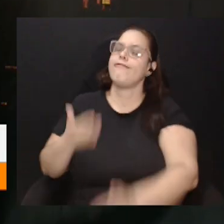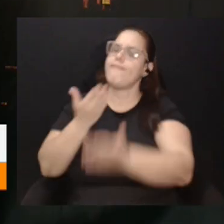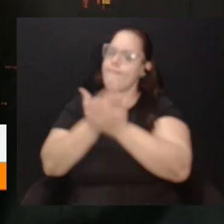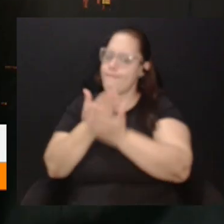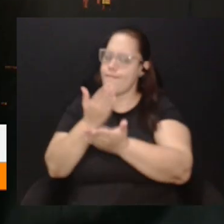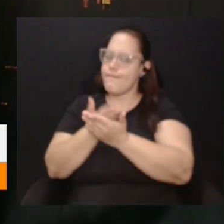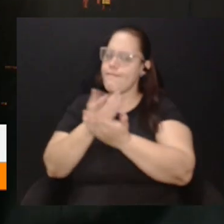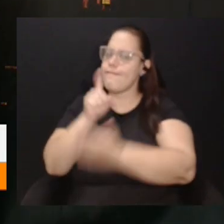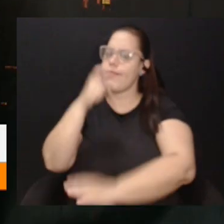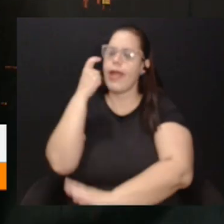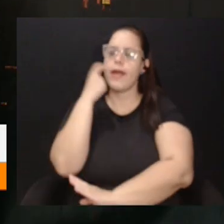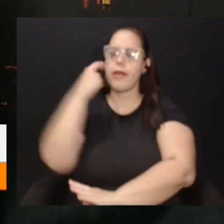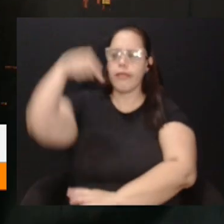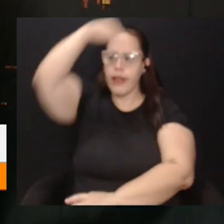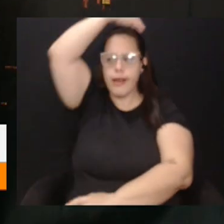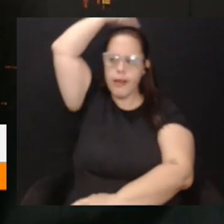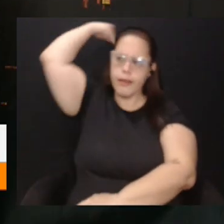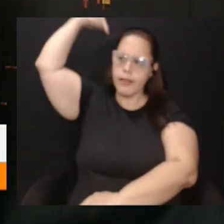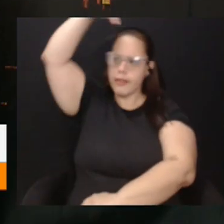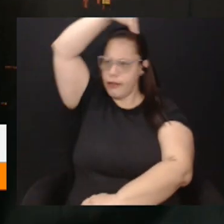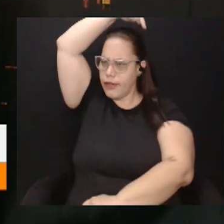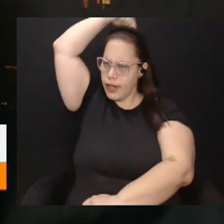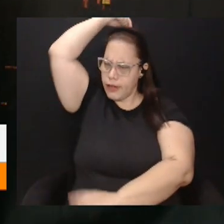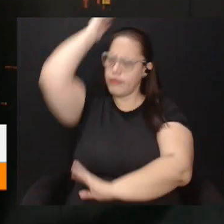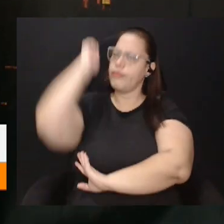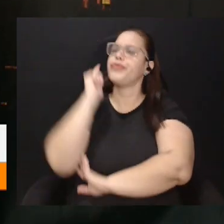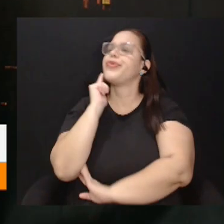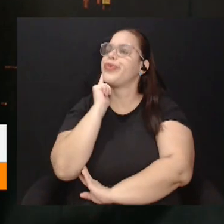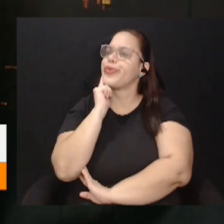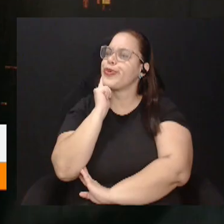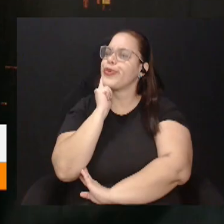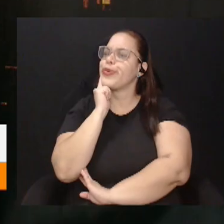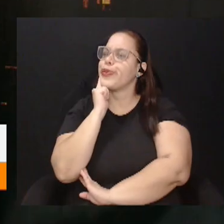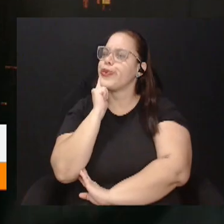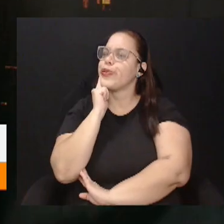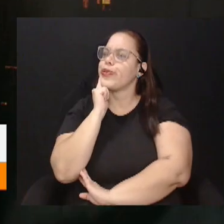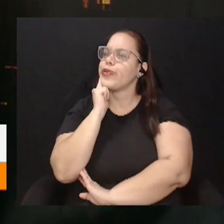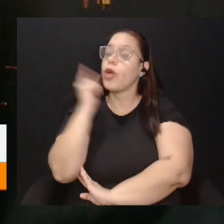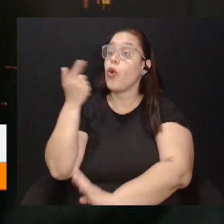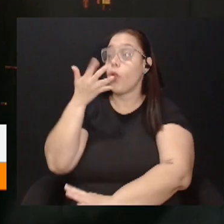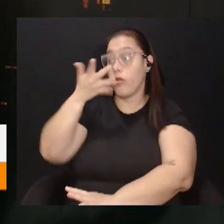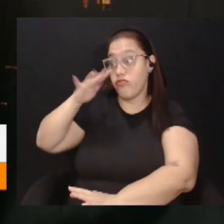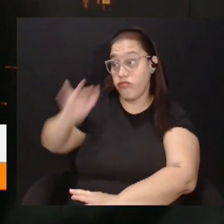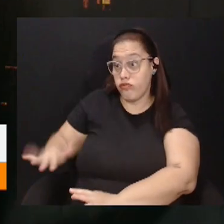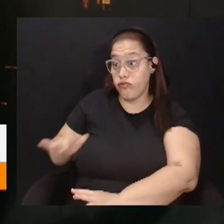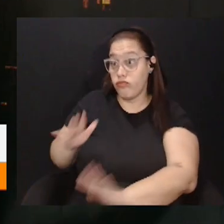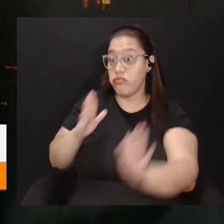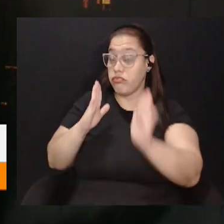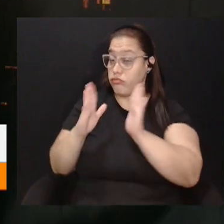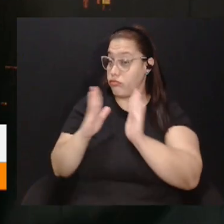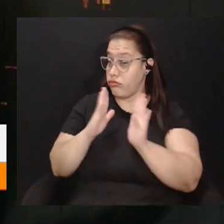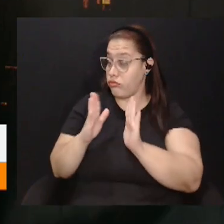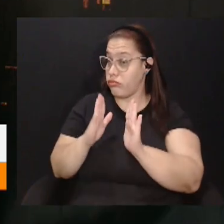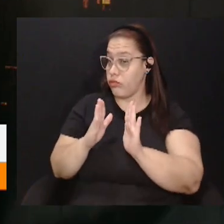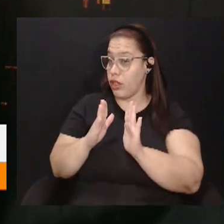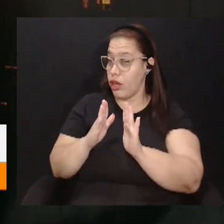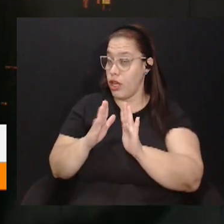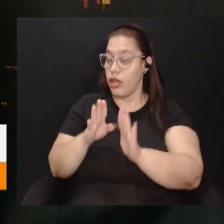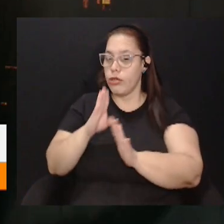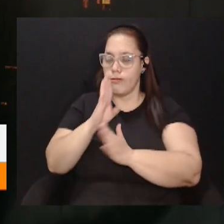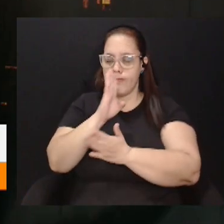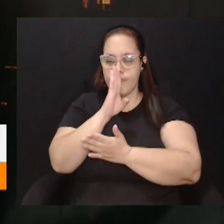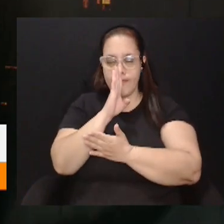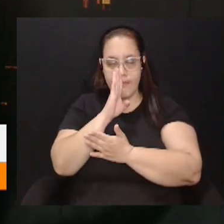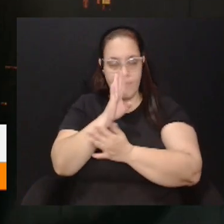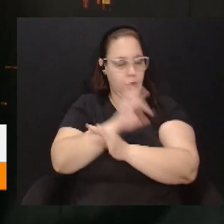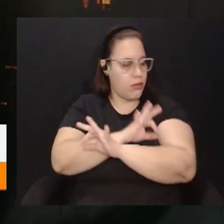Sexta-feira Santa, gente. Sexta-feira Santa, quando eu era criança, era um tempo, um momento de silêncio absoluto, né? Onde